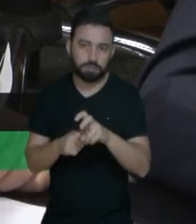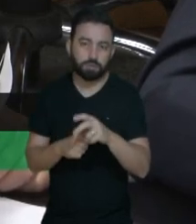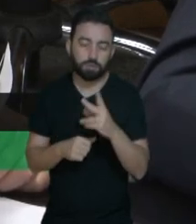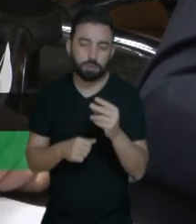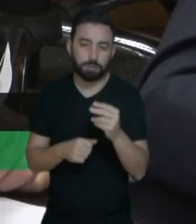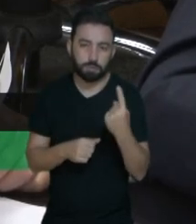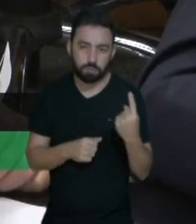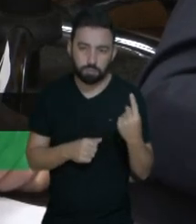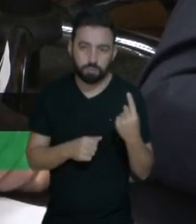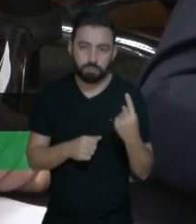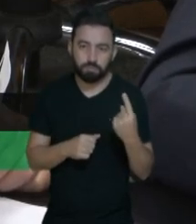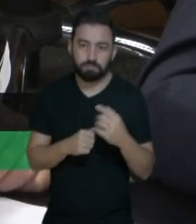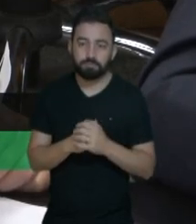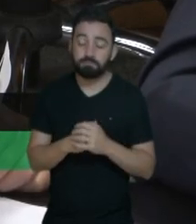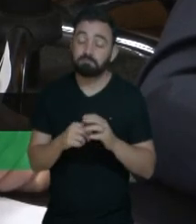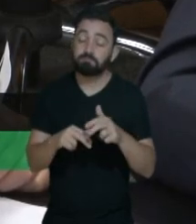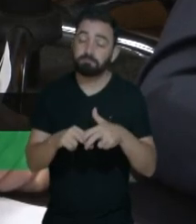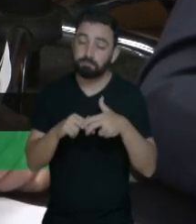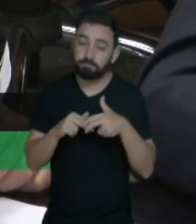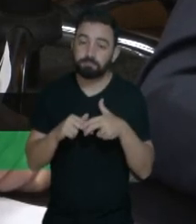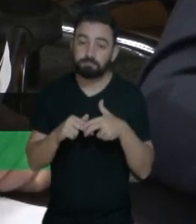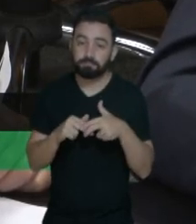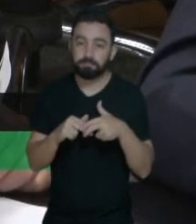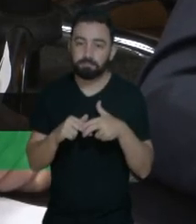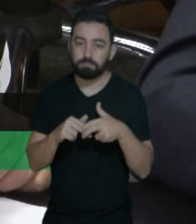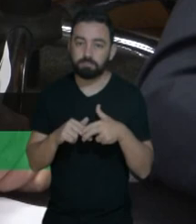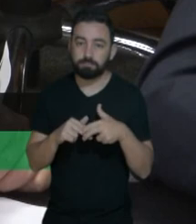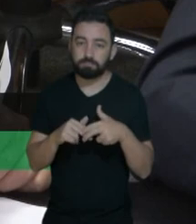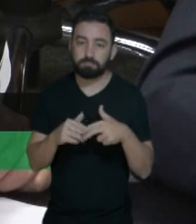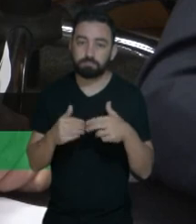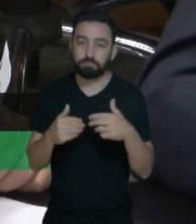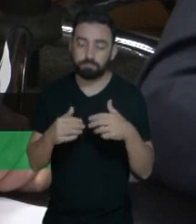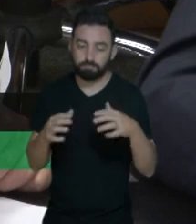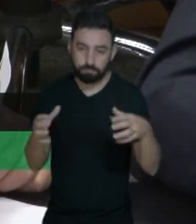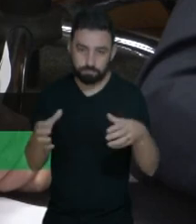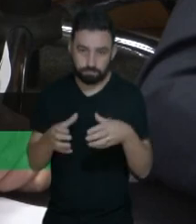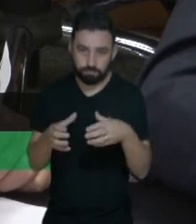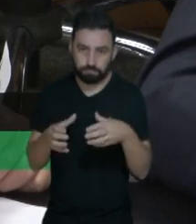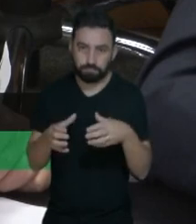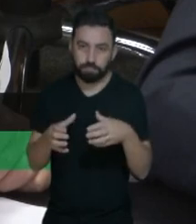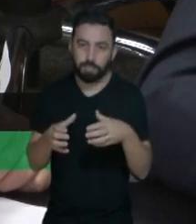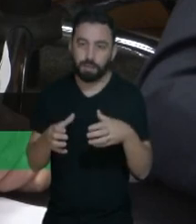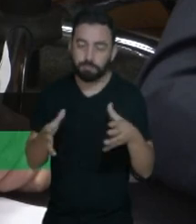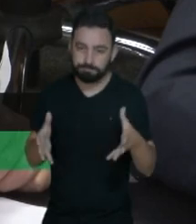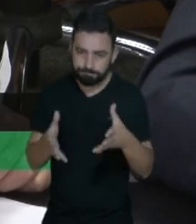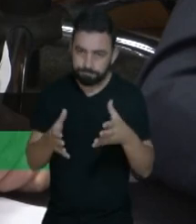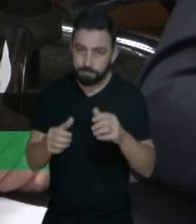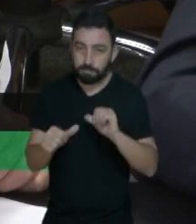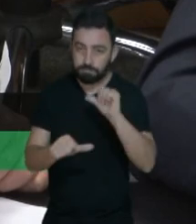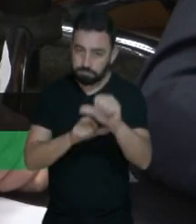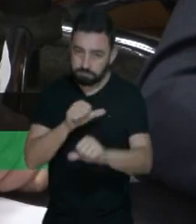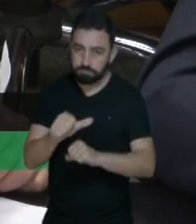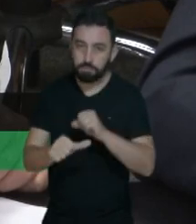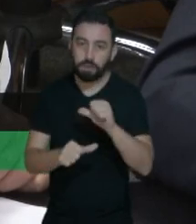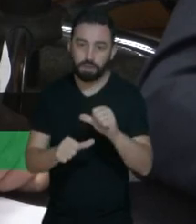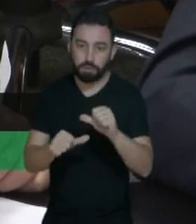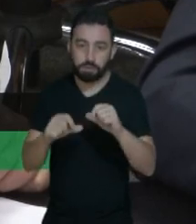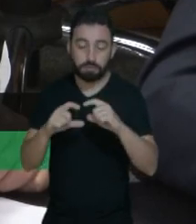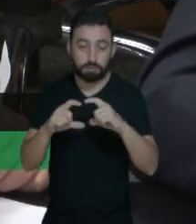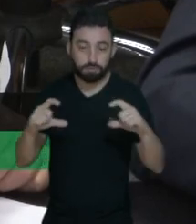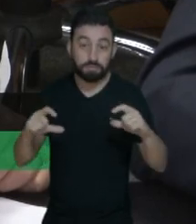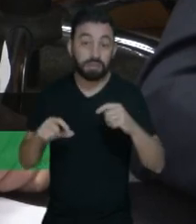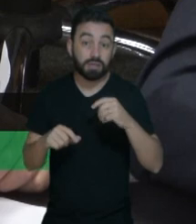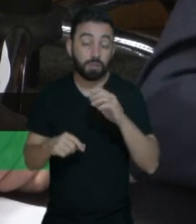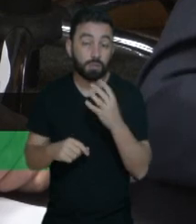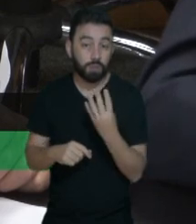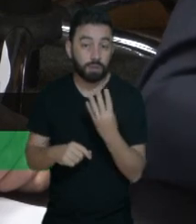eh e por esse motivo o escopo é de promover a alteração do item 4 referente